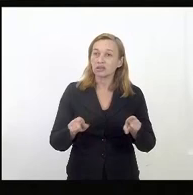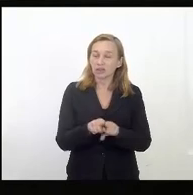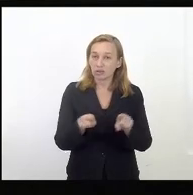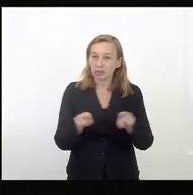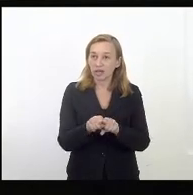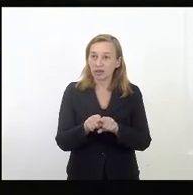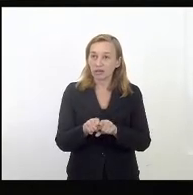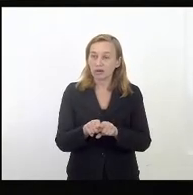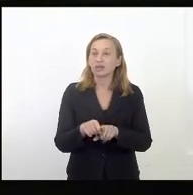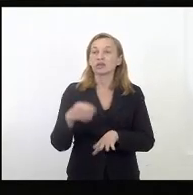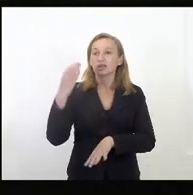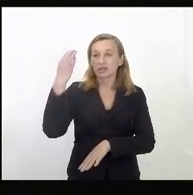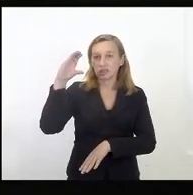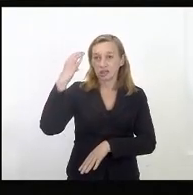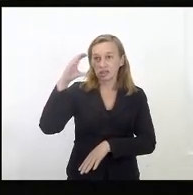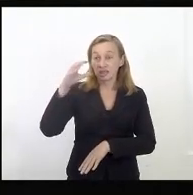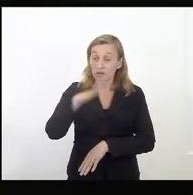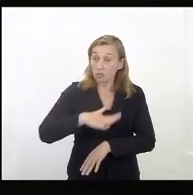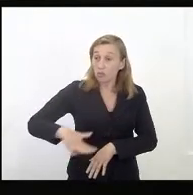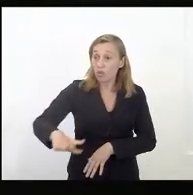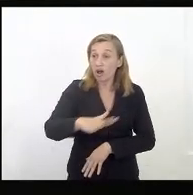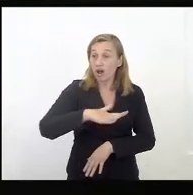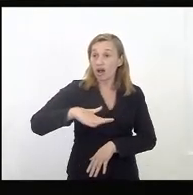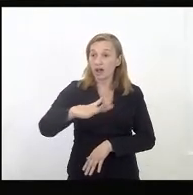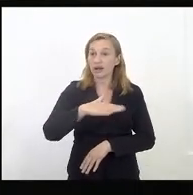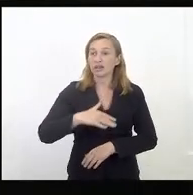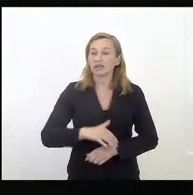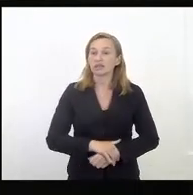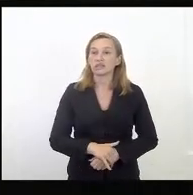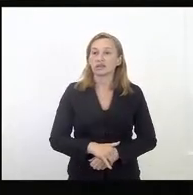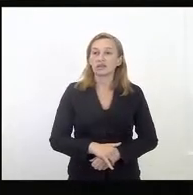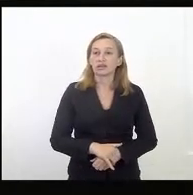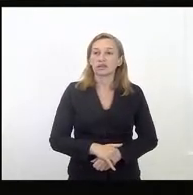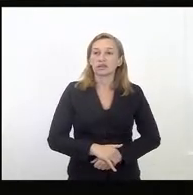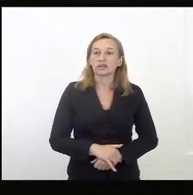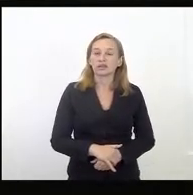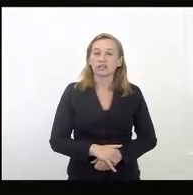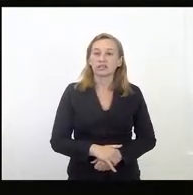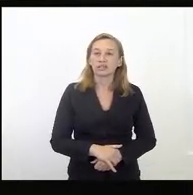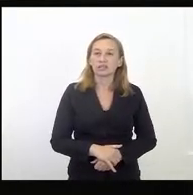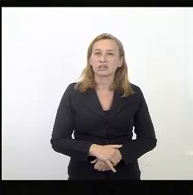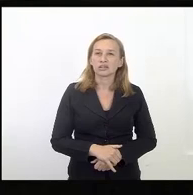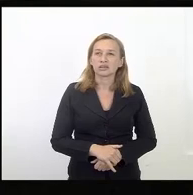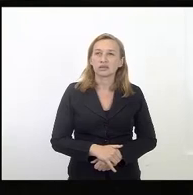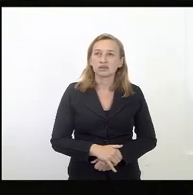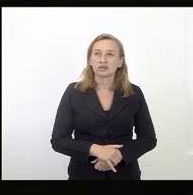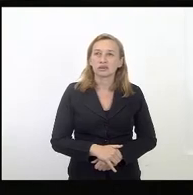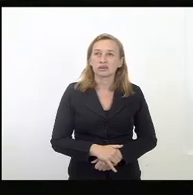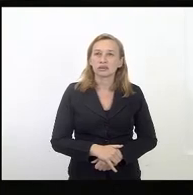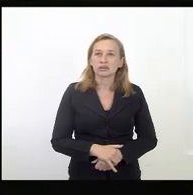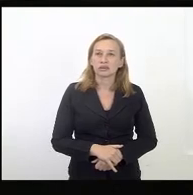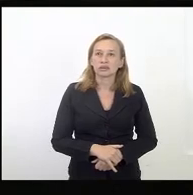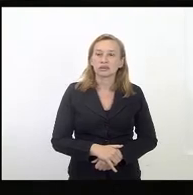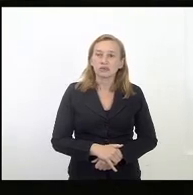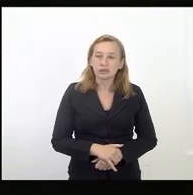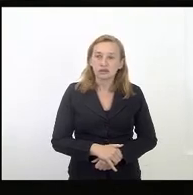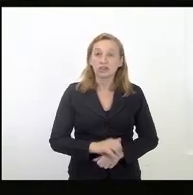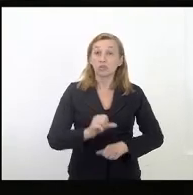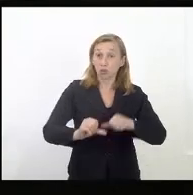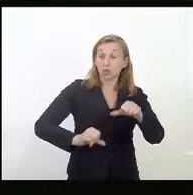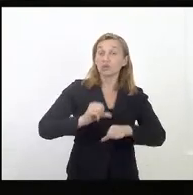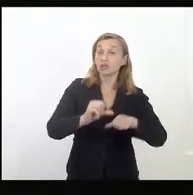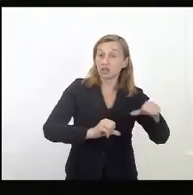ciência é uma área majoritariamente ocupadas pelos homens mas que vem mudando